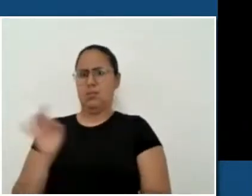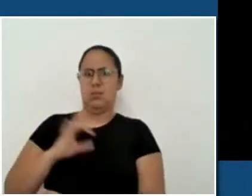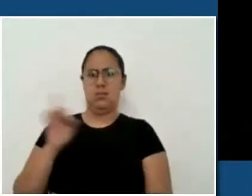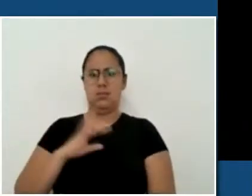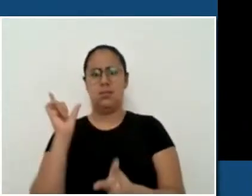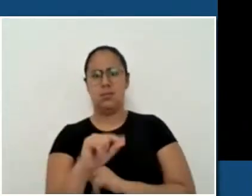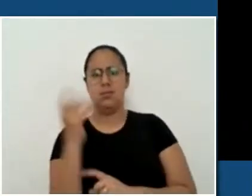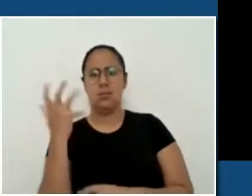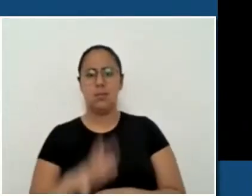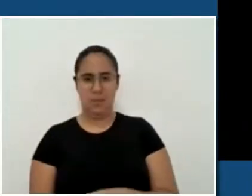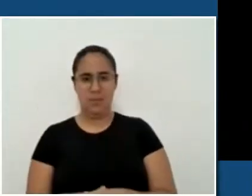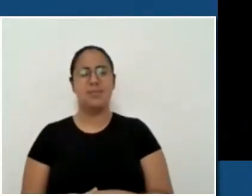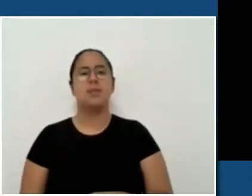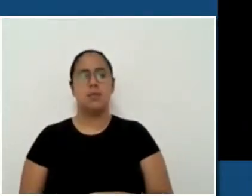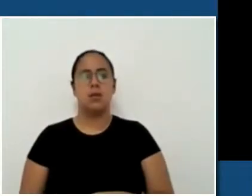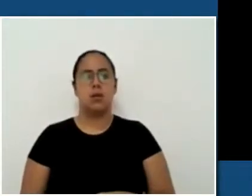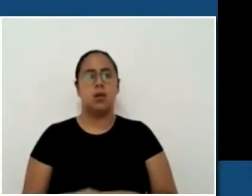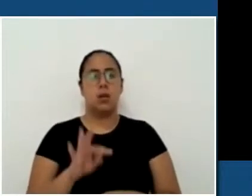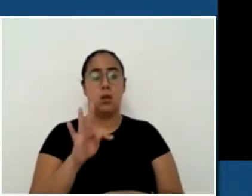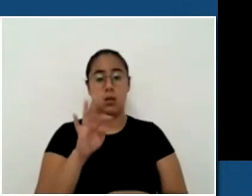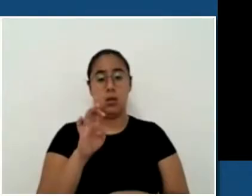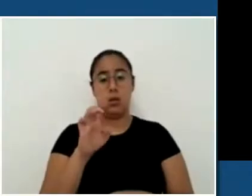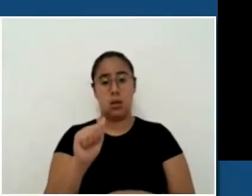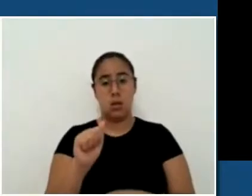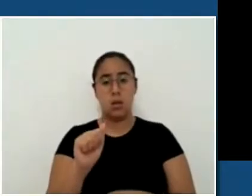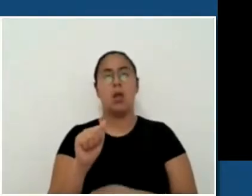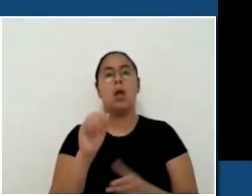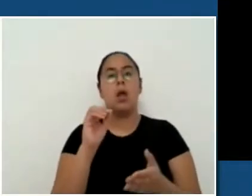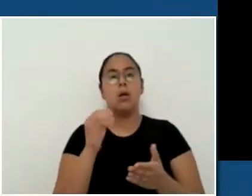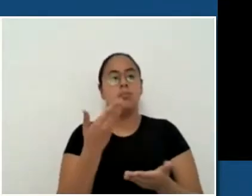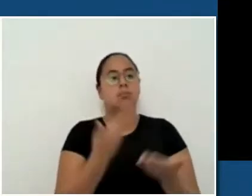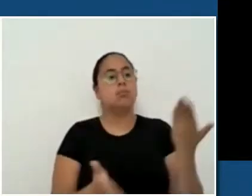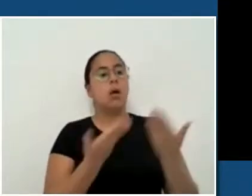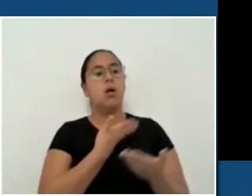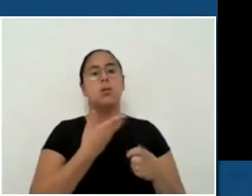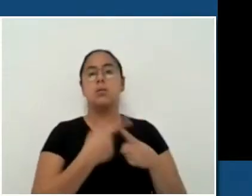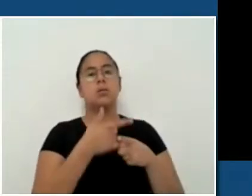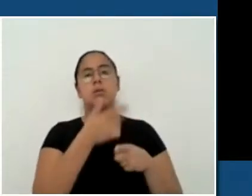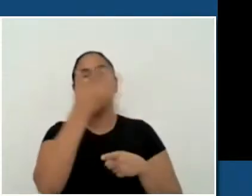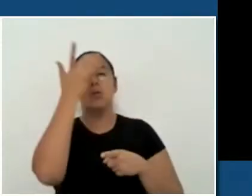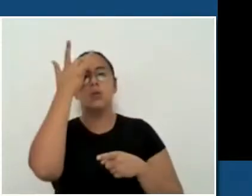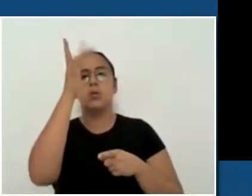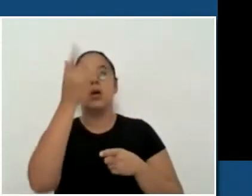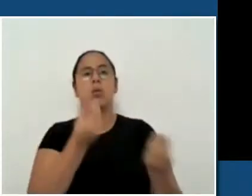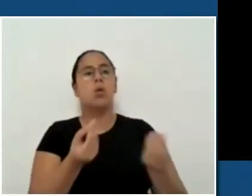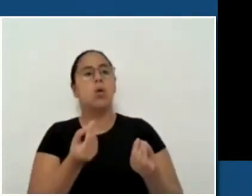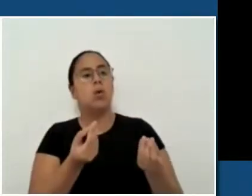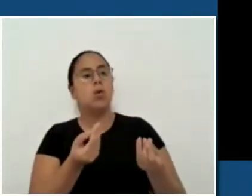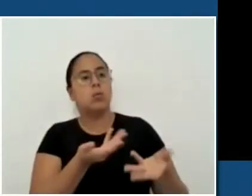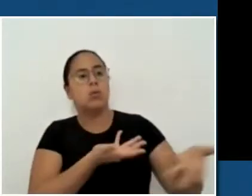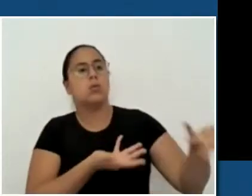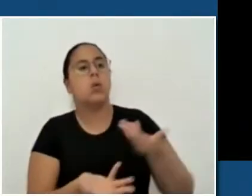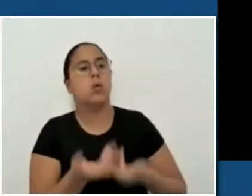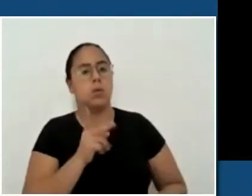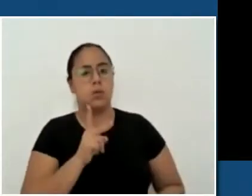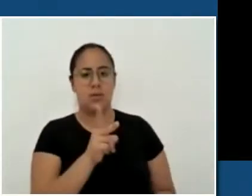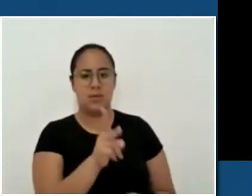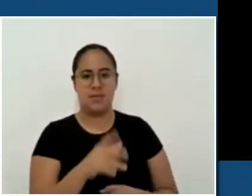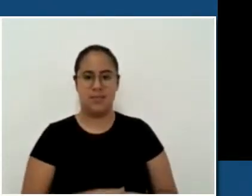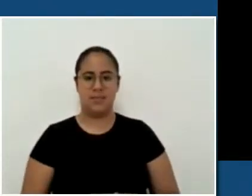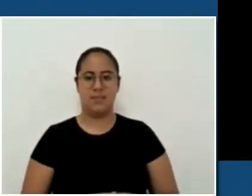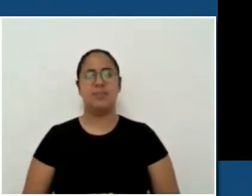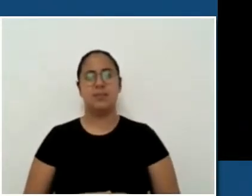de inteligência social, de como manter esses amigos. Então, por exemplo, não presta atenção no TDAH, ele